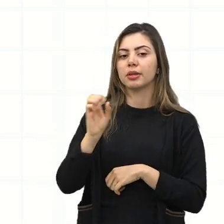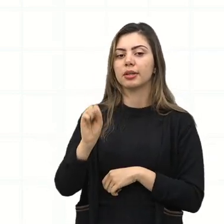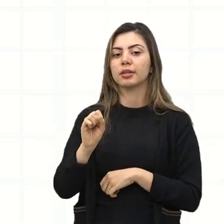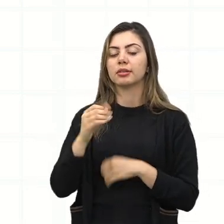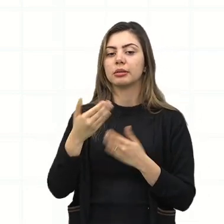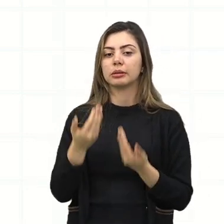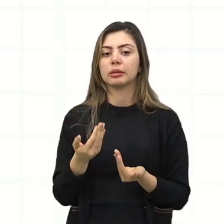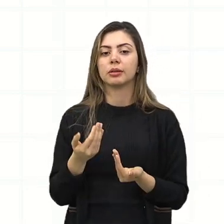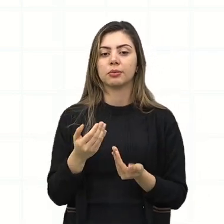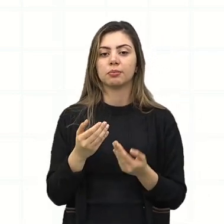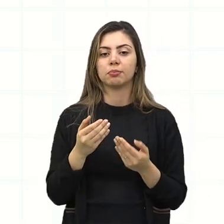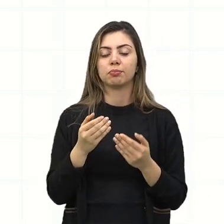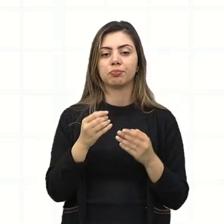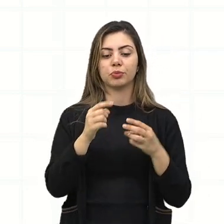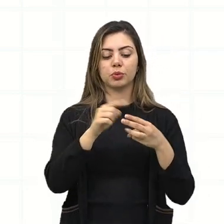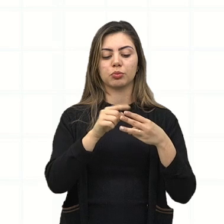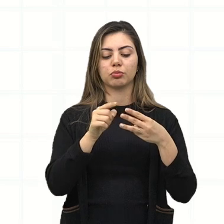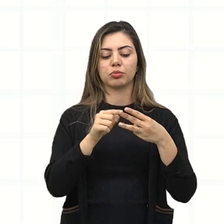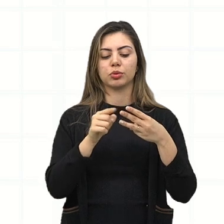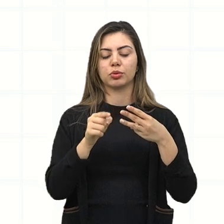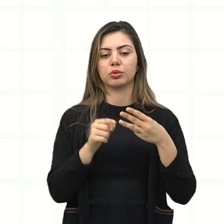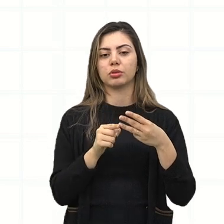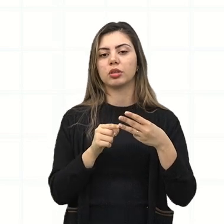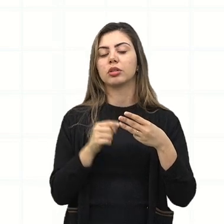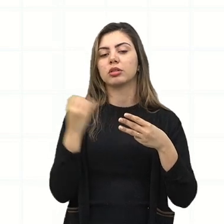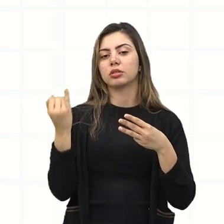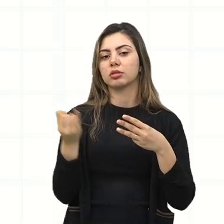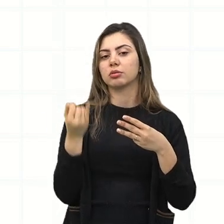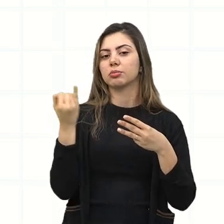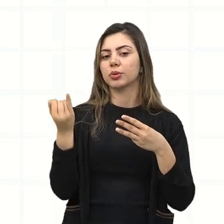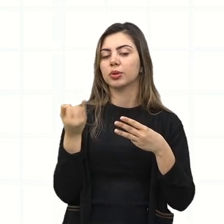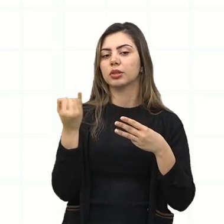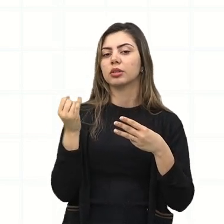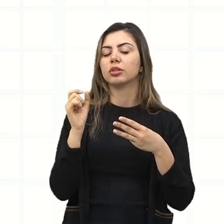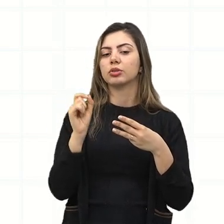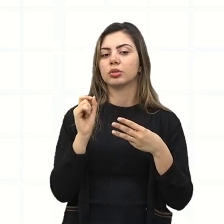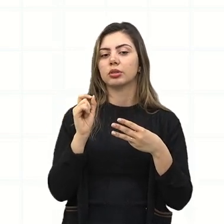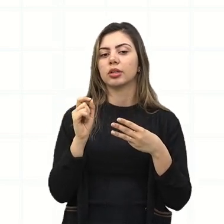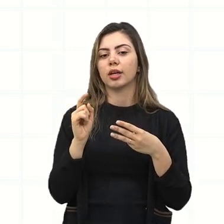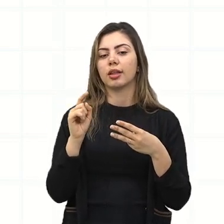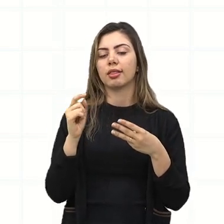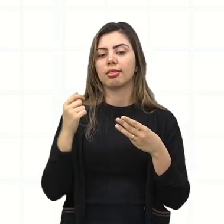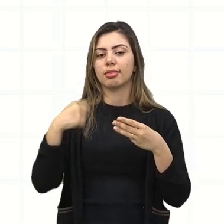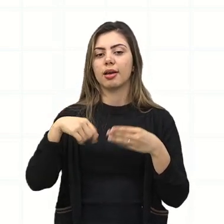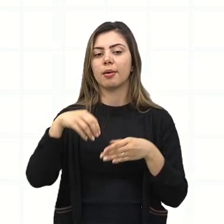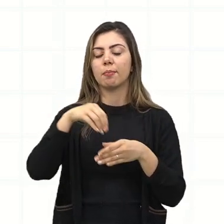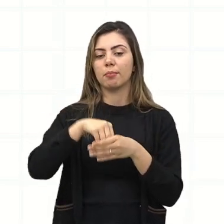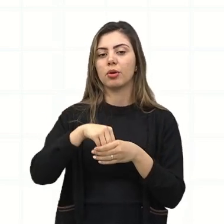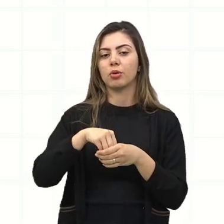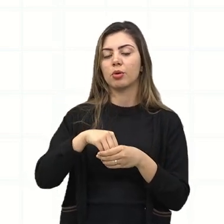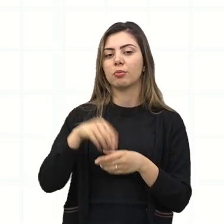é parte importante para a composição do